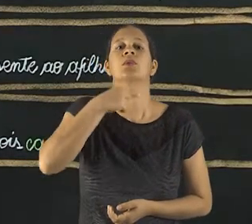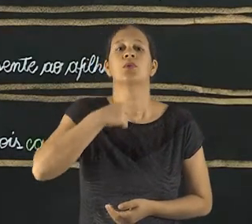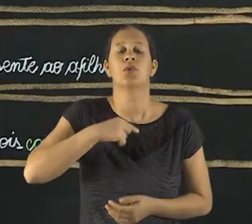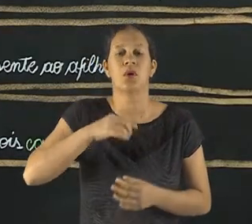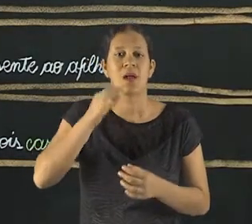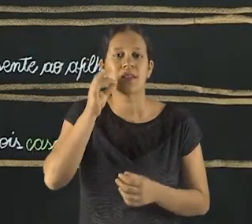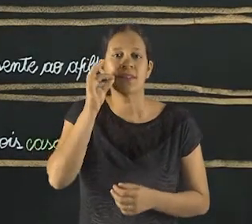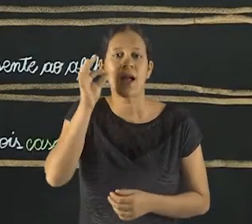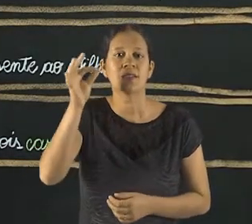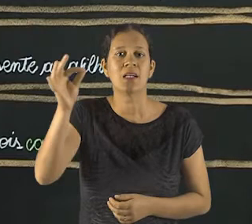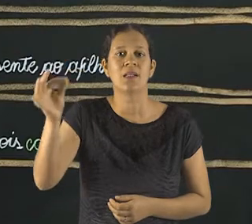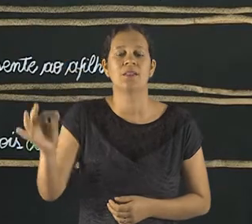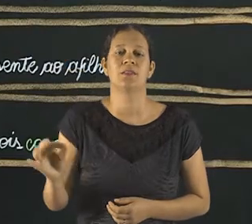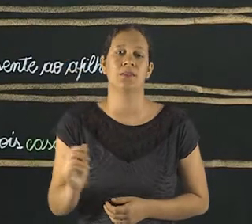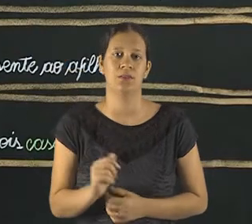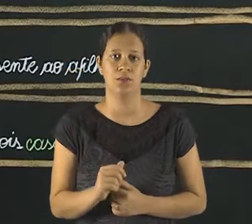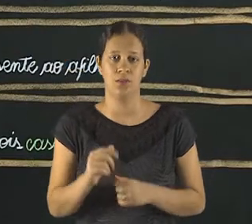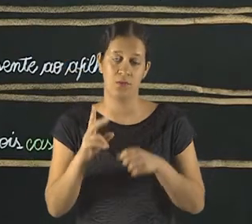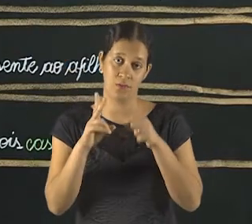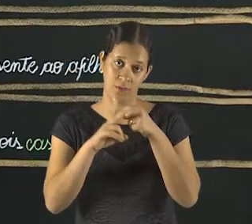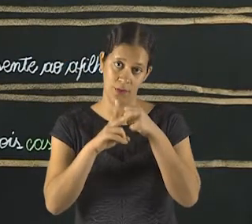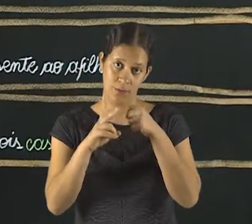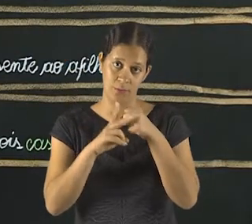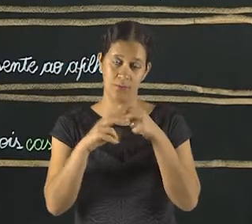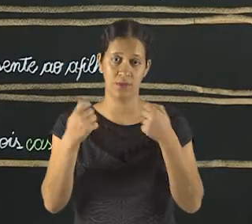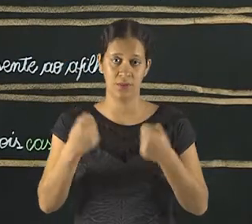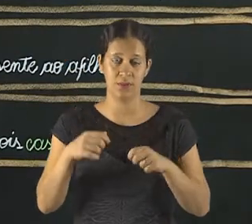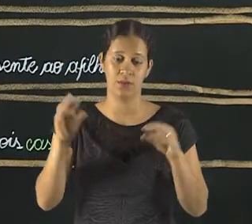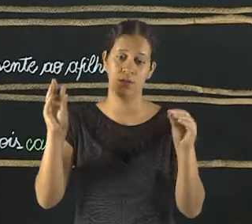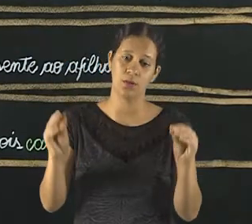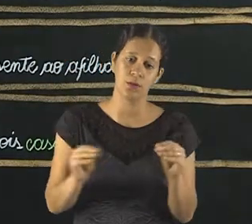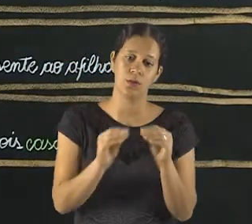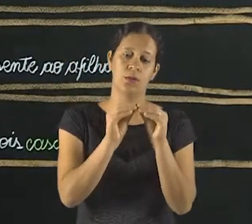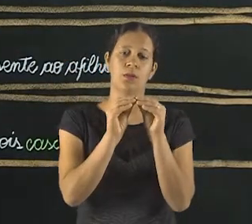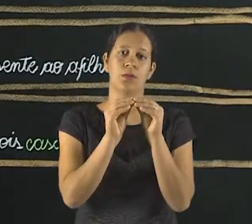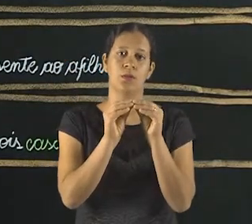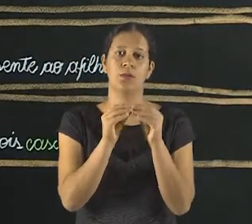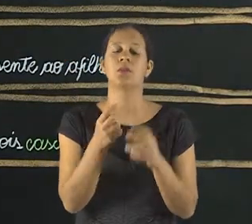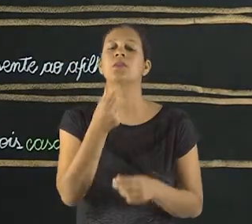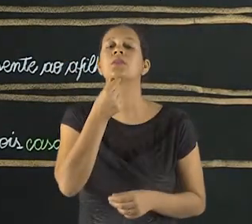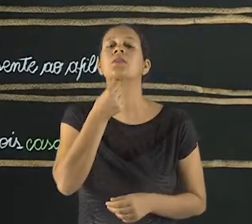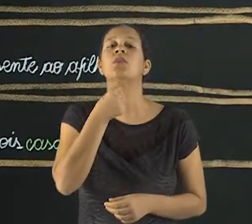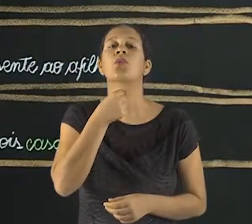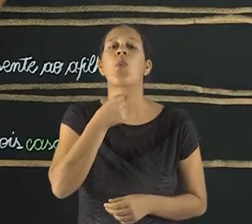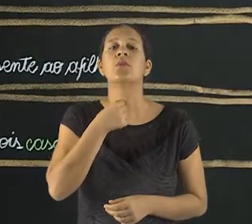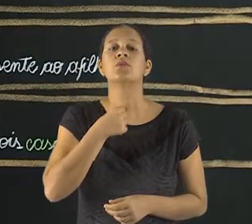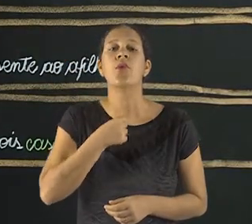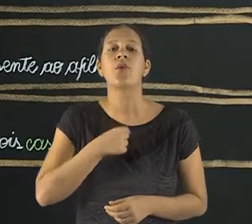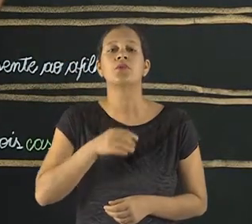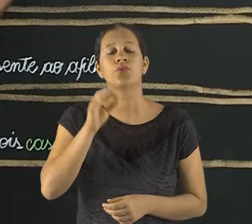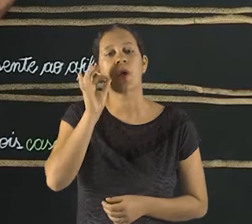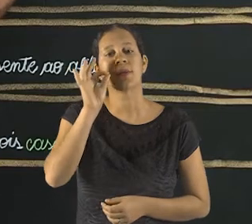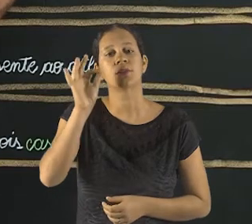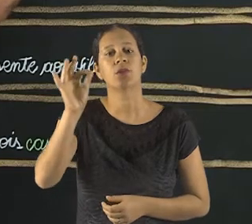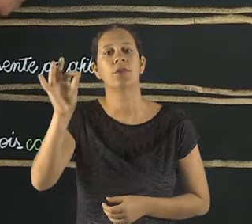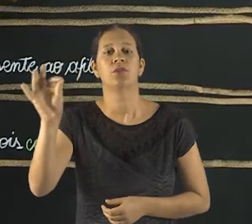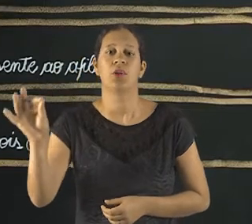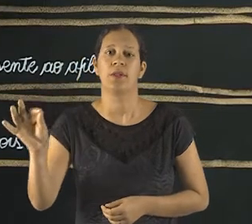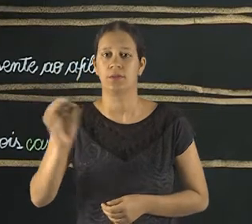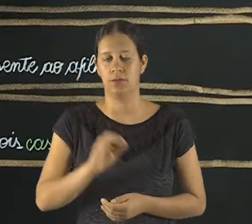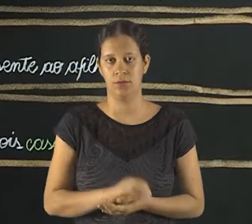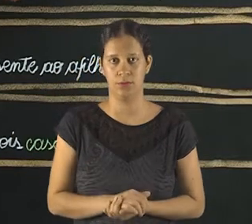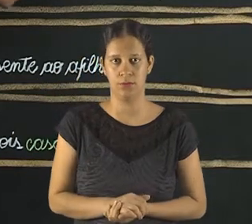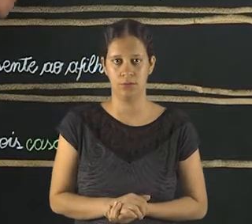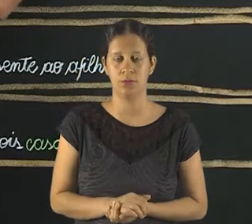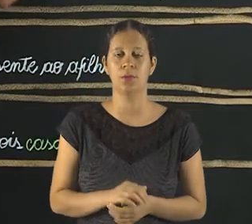o chiclete. Mais um verbo que precisa de um complemento. Nesse caso, um complemento do verbo engolir. A criança engoliu